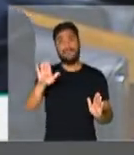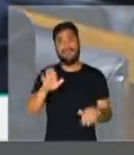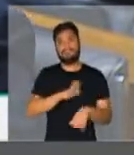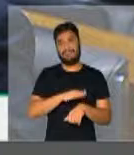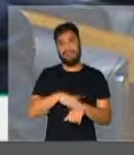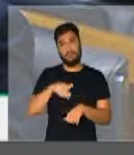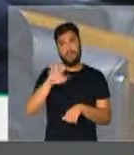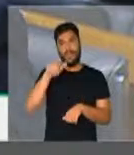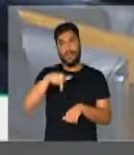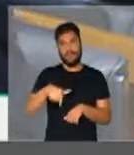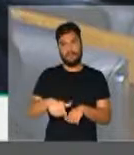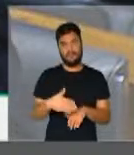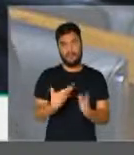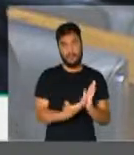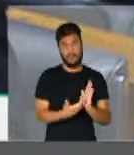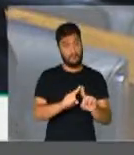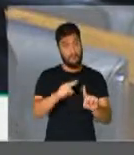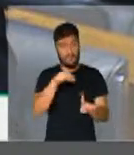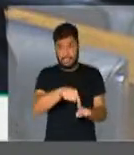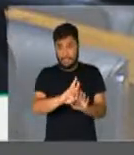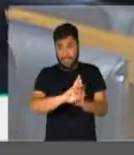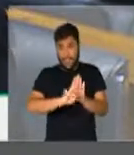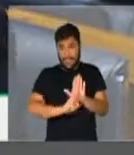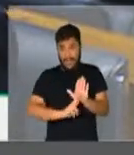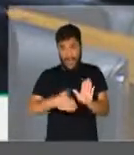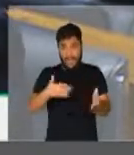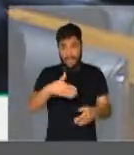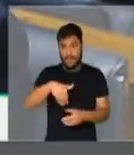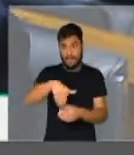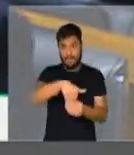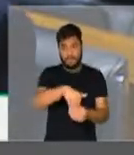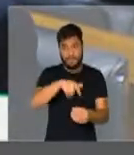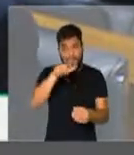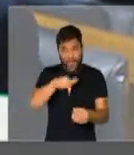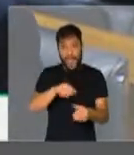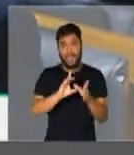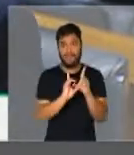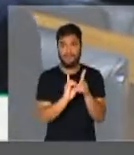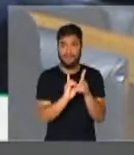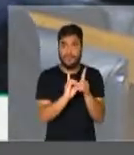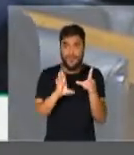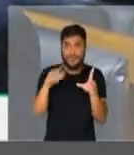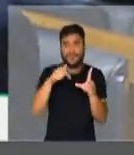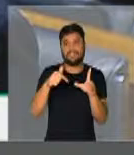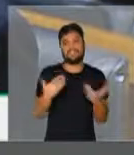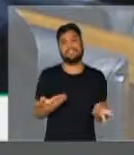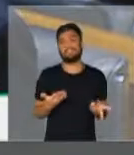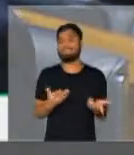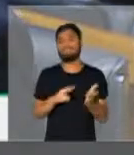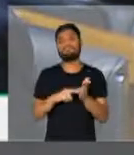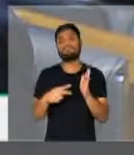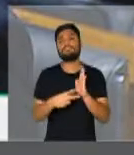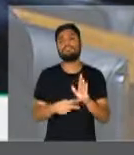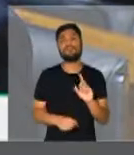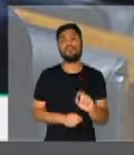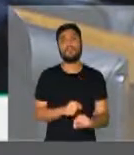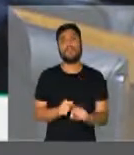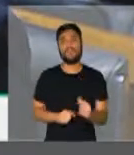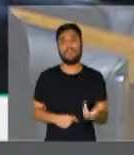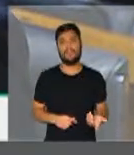Mas a regra do jogo é esta: a democracia. A democracia, a